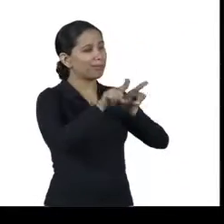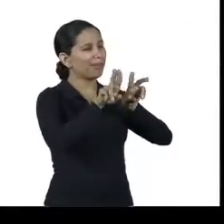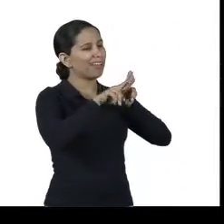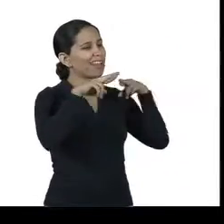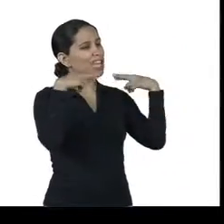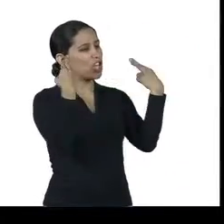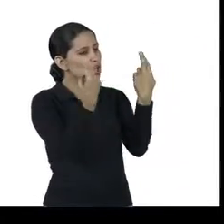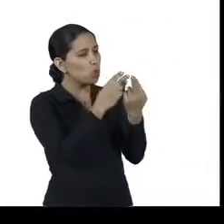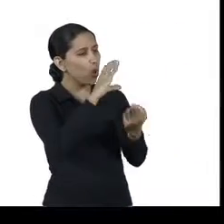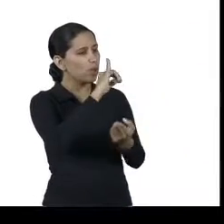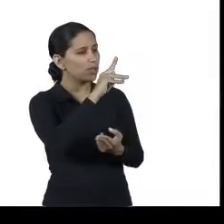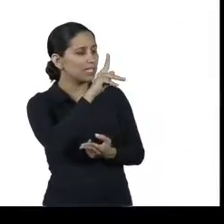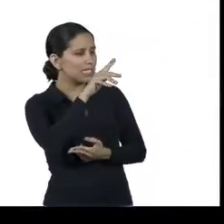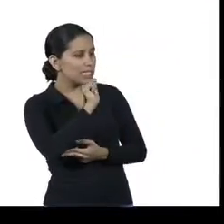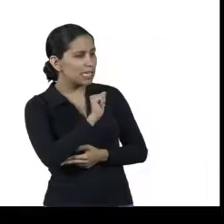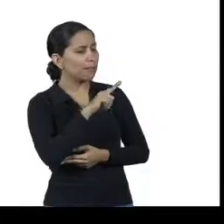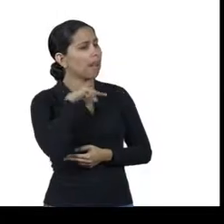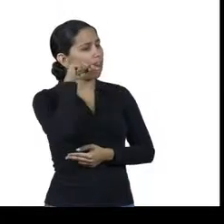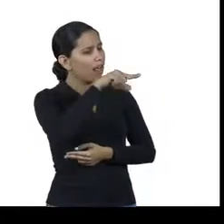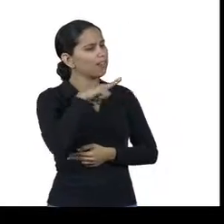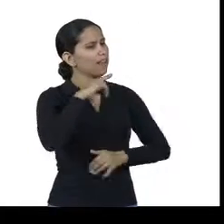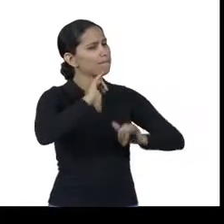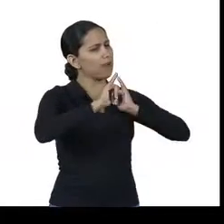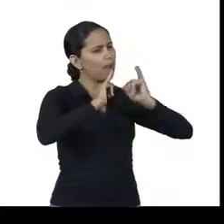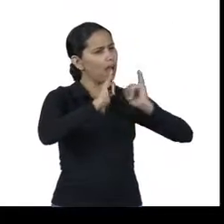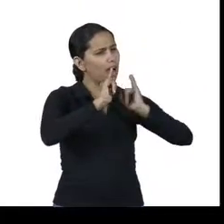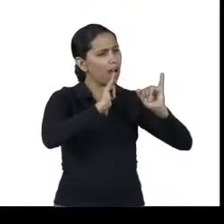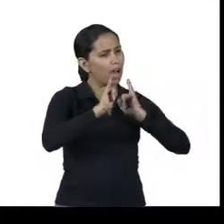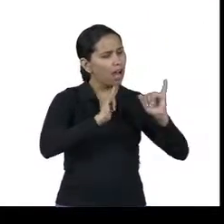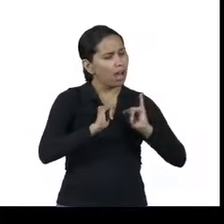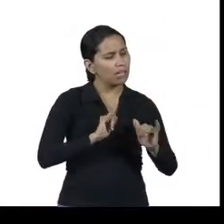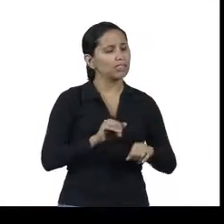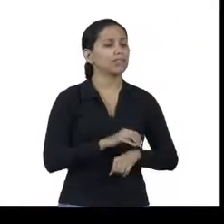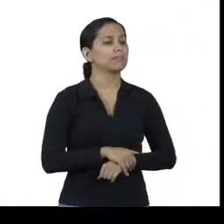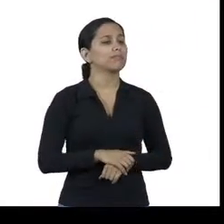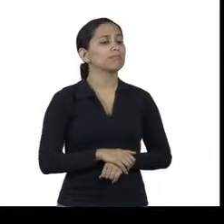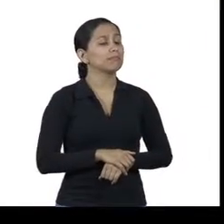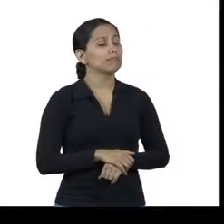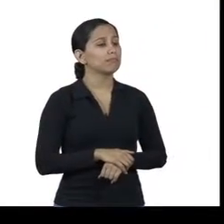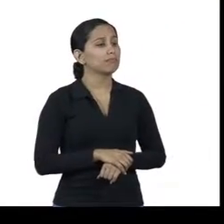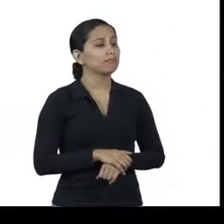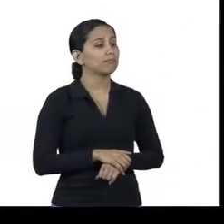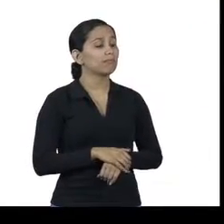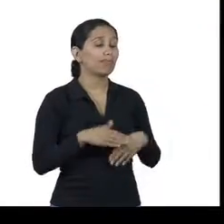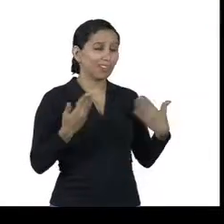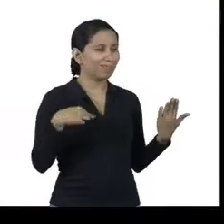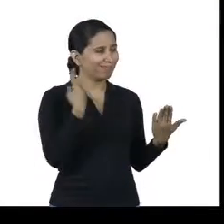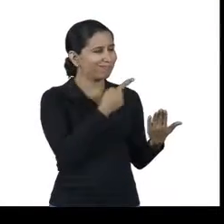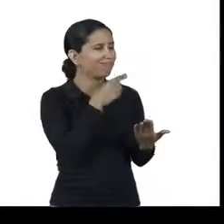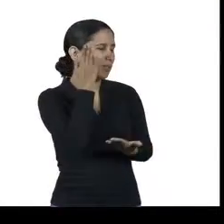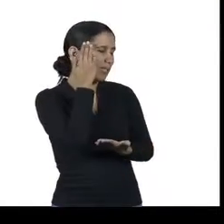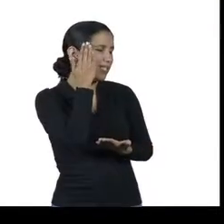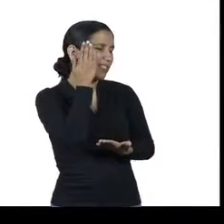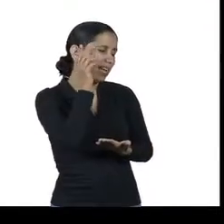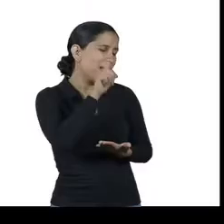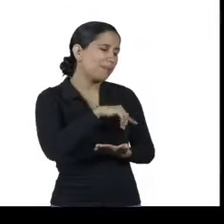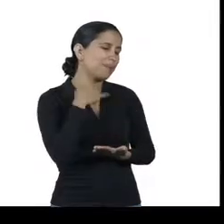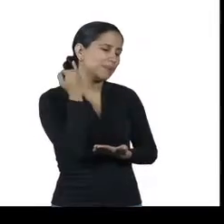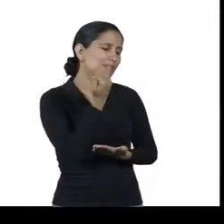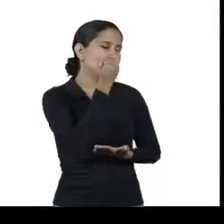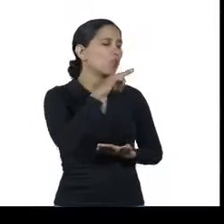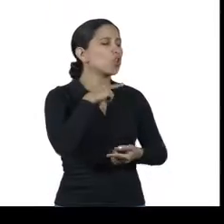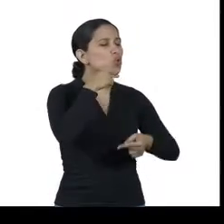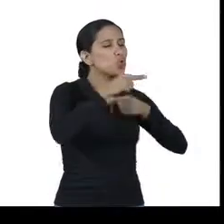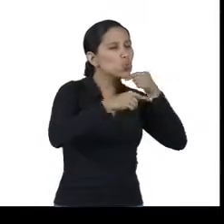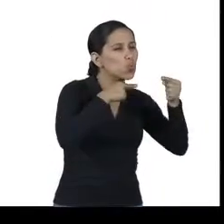ou no outro, é divulgado todas as informações possíveis, né, e que é perguntada, porque a gente sabe que é importante e todas as